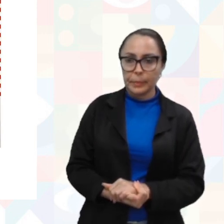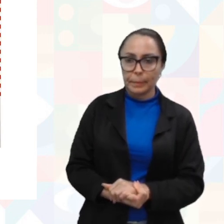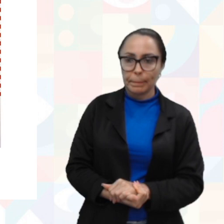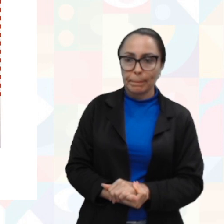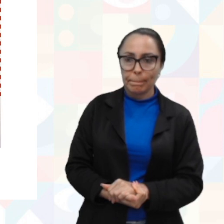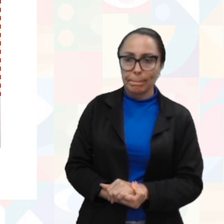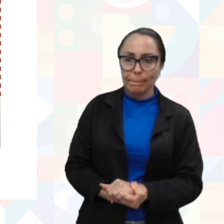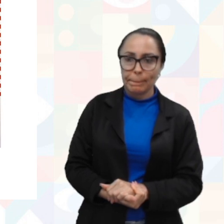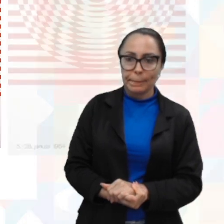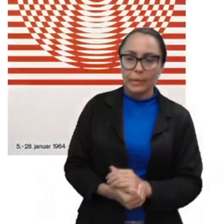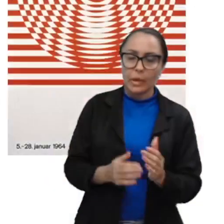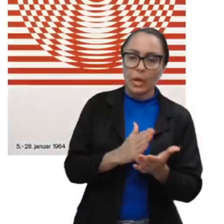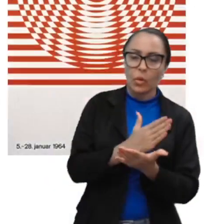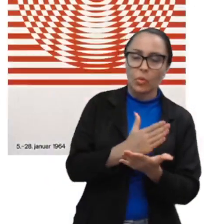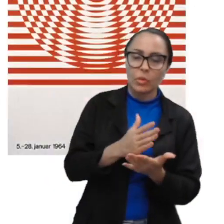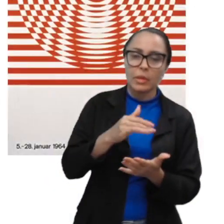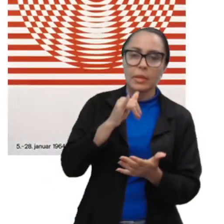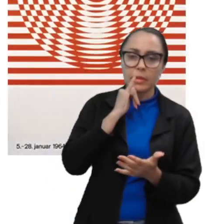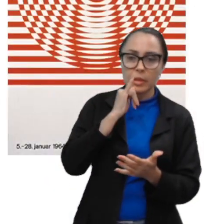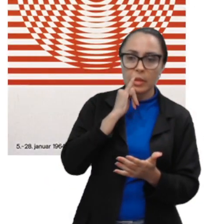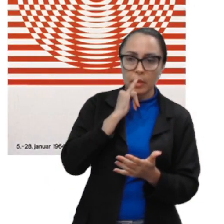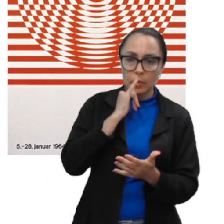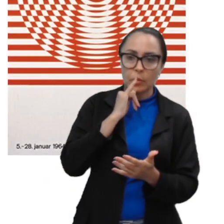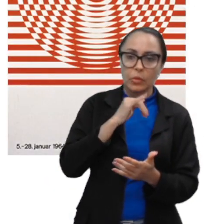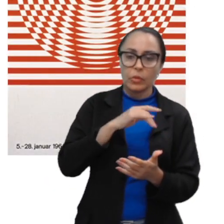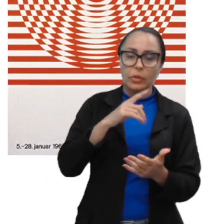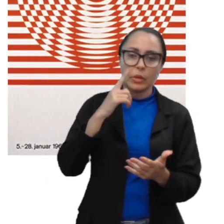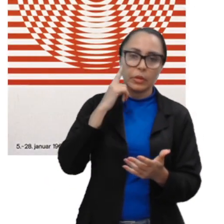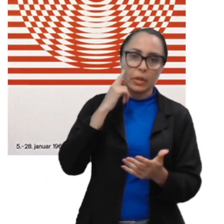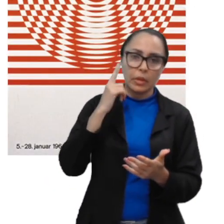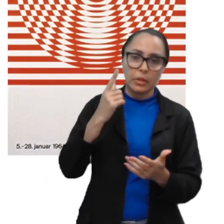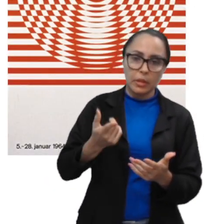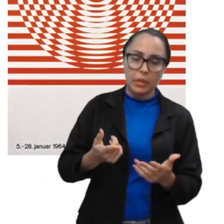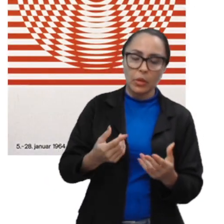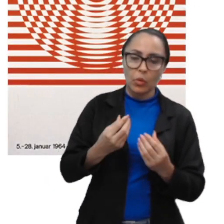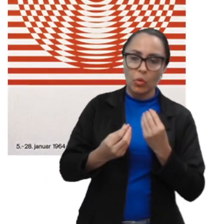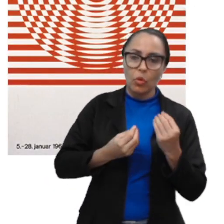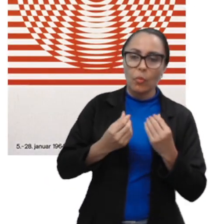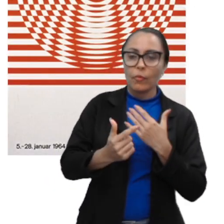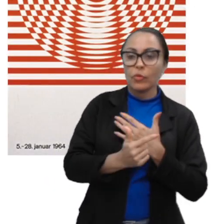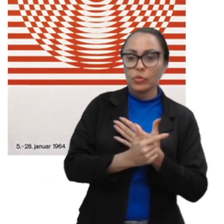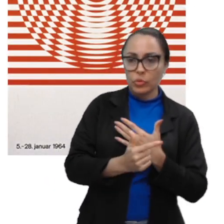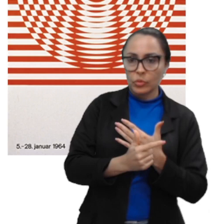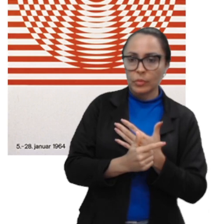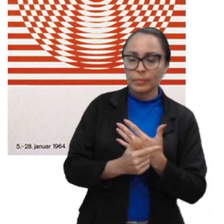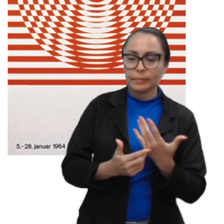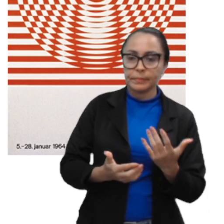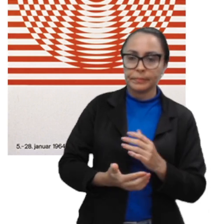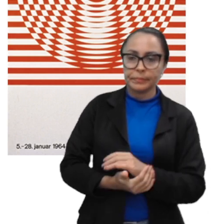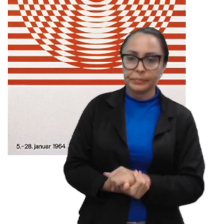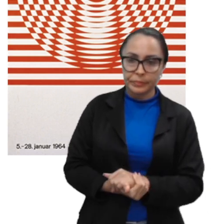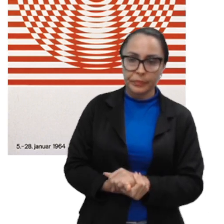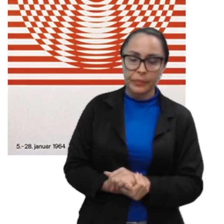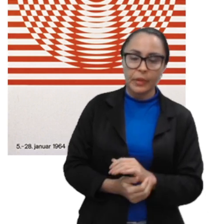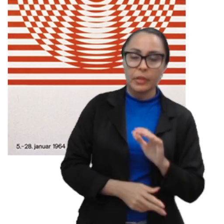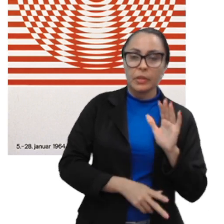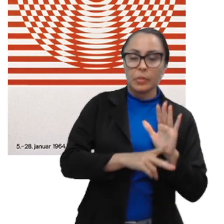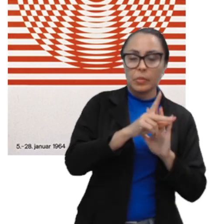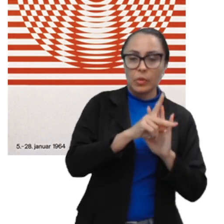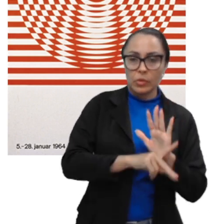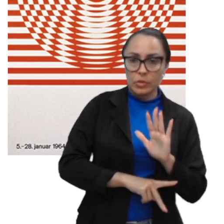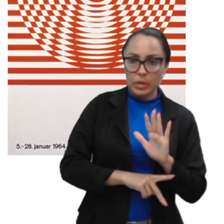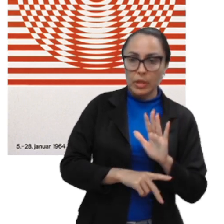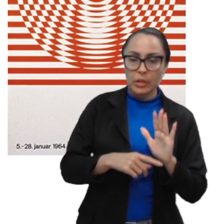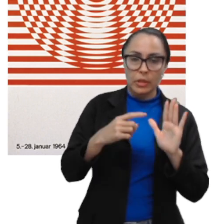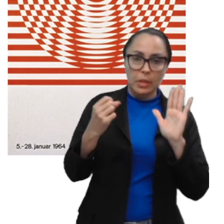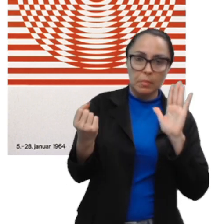Aqui eu trouxe alguns exemplos, né, de design gráfico, de como funcionou esses projetos de